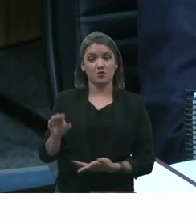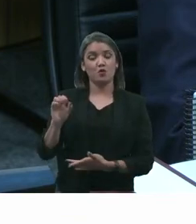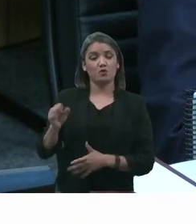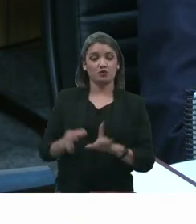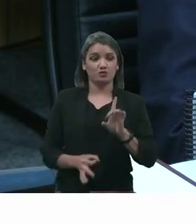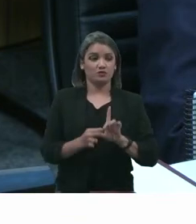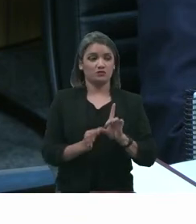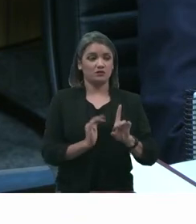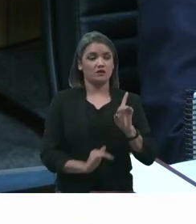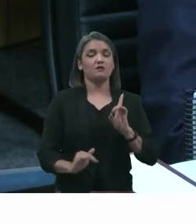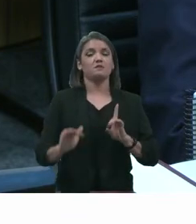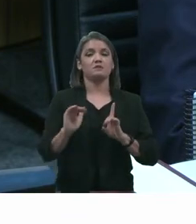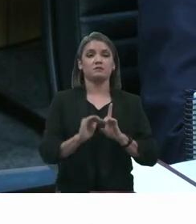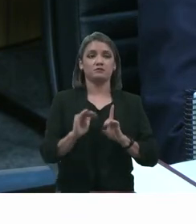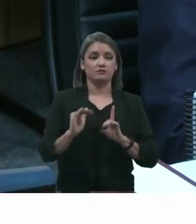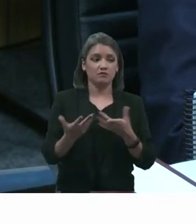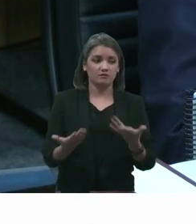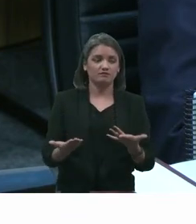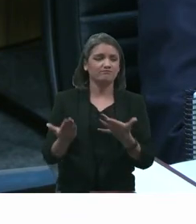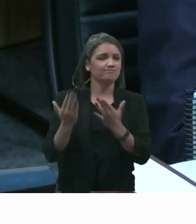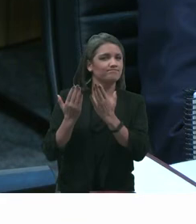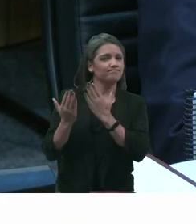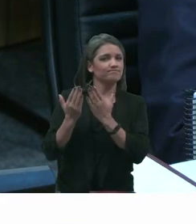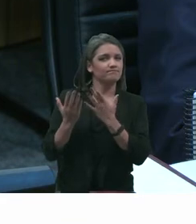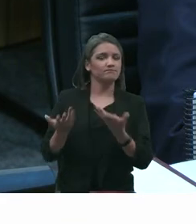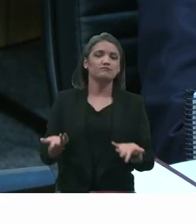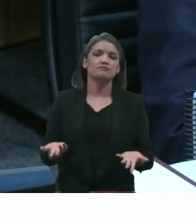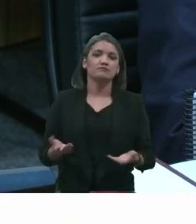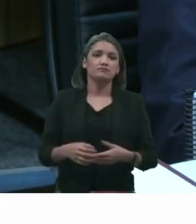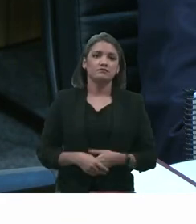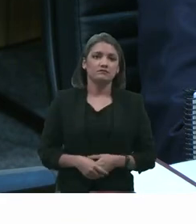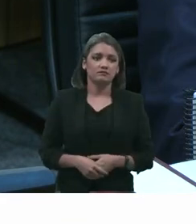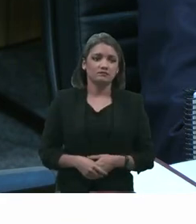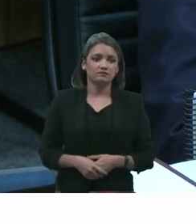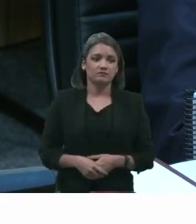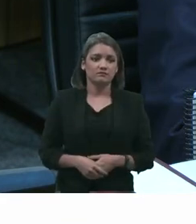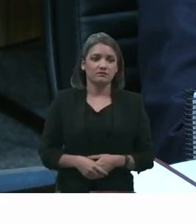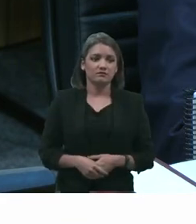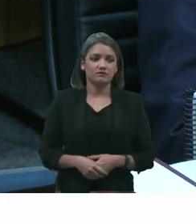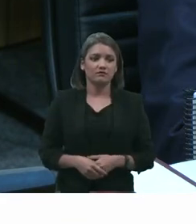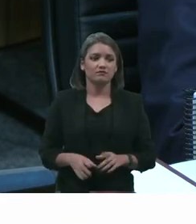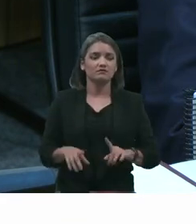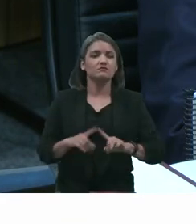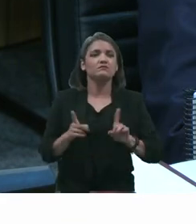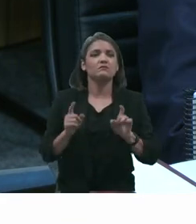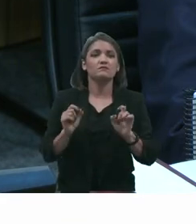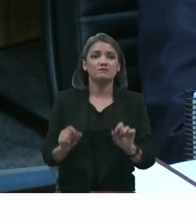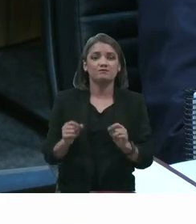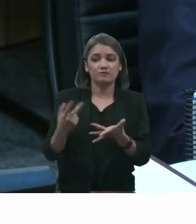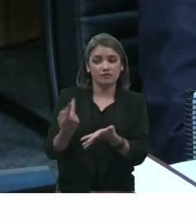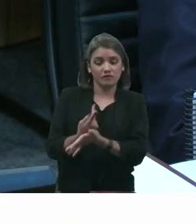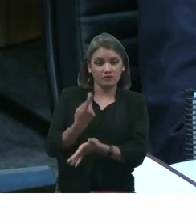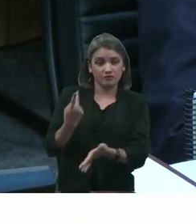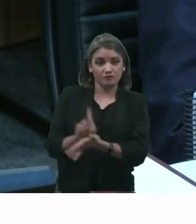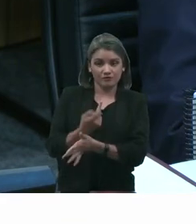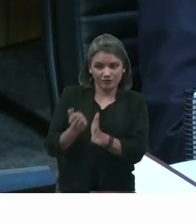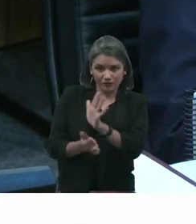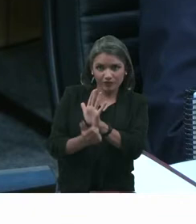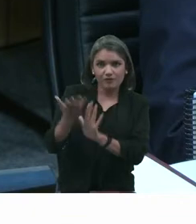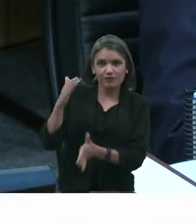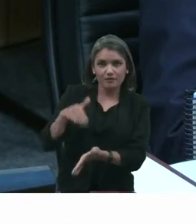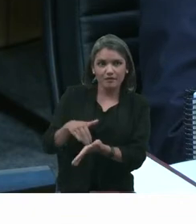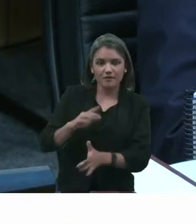se declarando suspeitos. Por uma questão de vício no quórum, o CNJ, posteriormente,